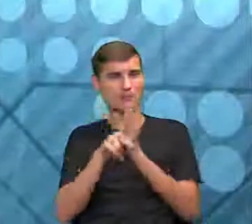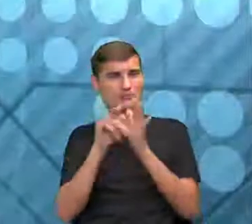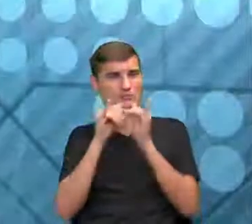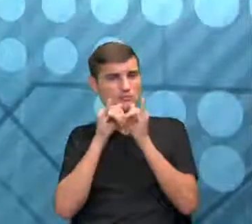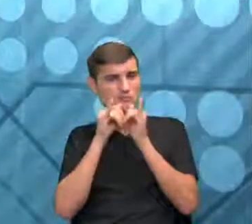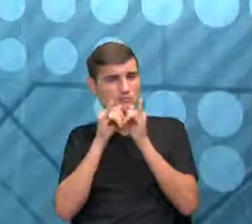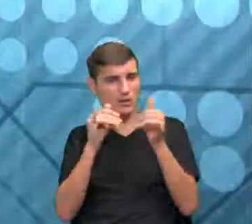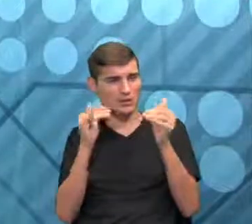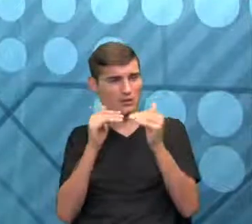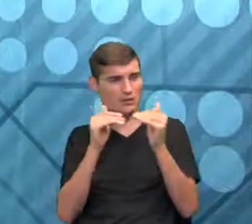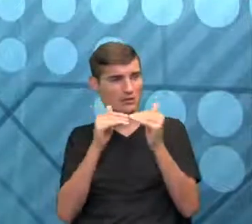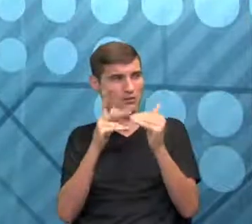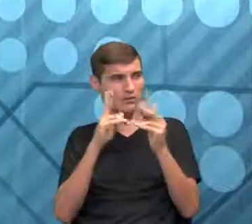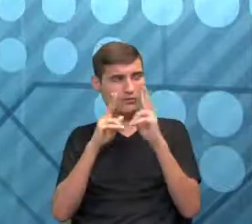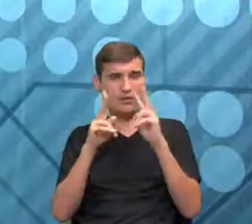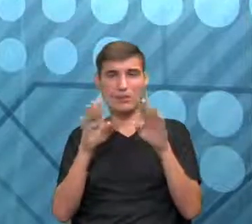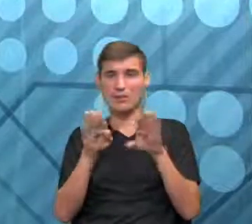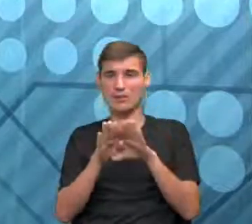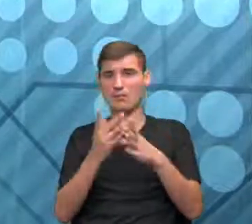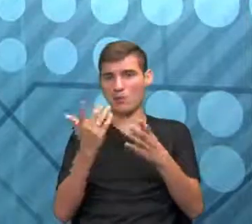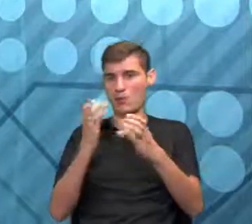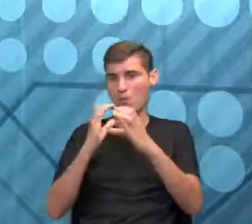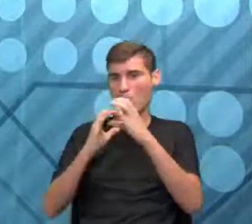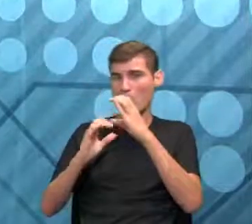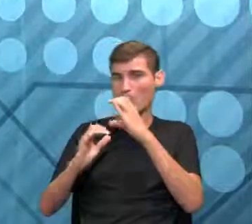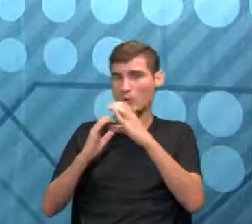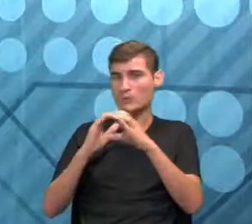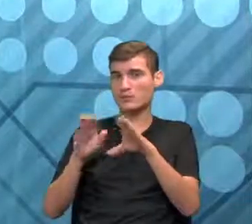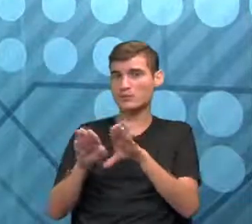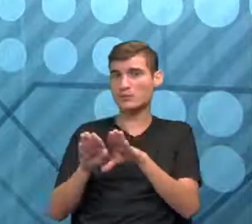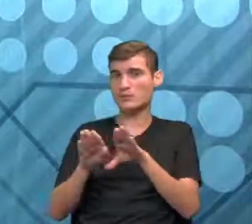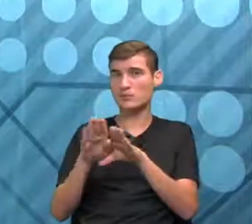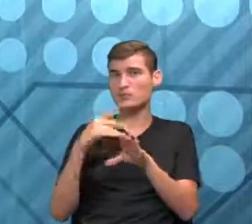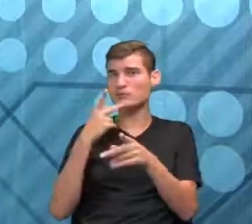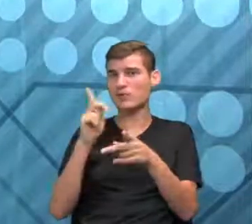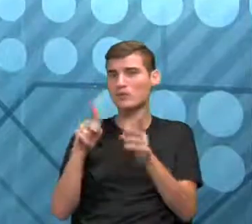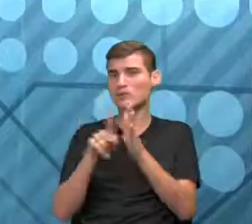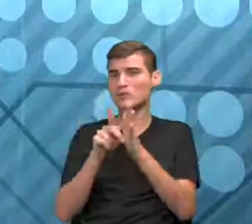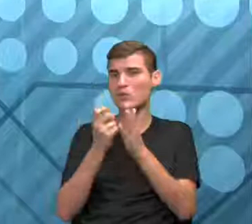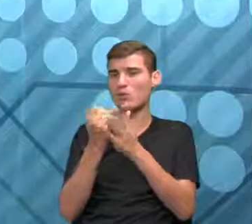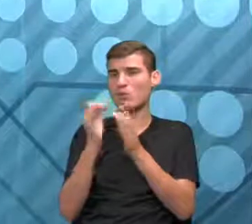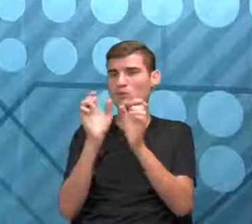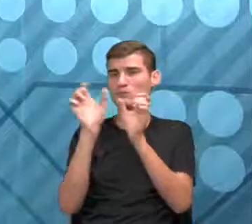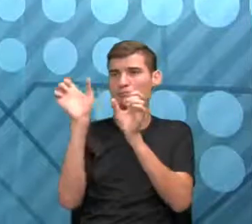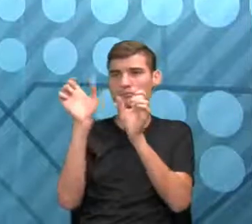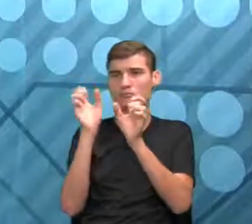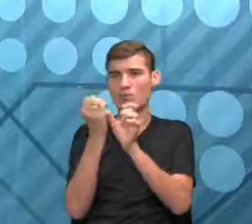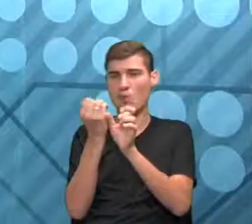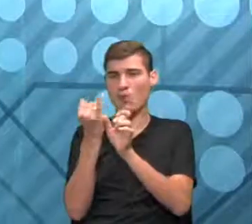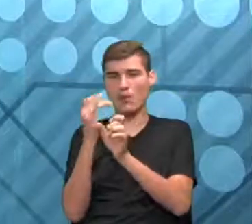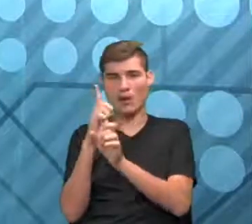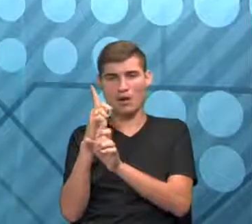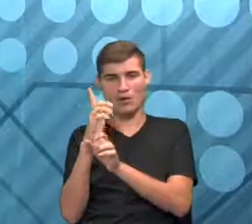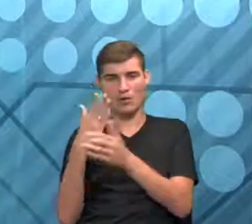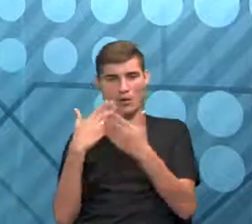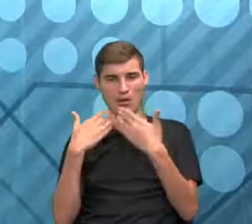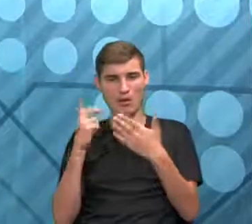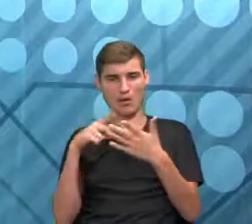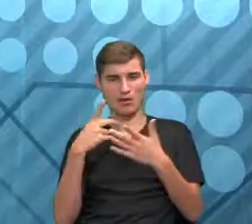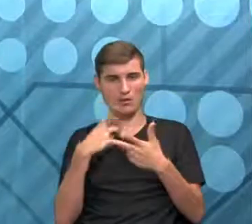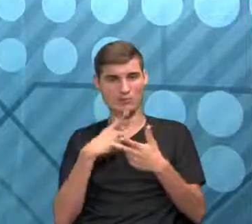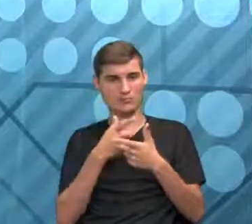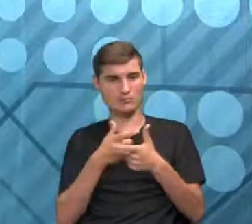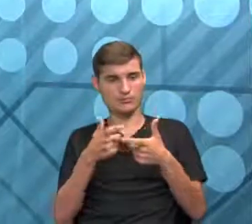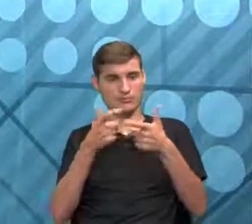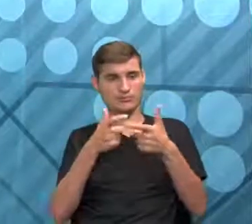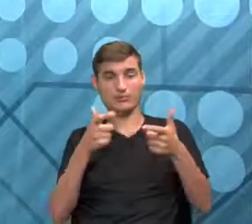eletrônica, até com comunicação, e a gente está falando agora de um termômetro, quando a gente trabalha nessa medida de temperatura, medida de